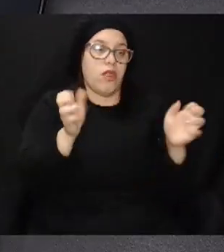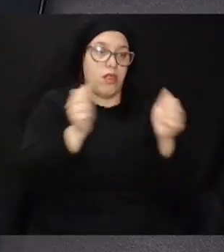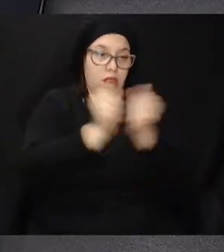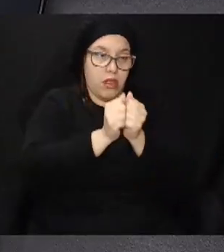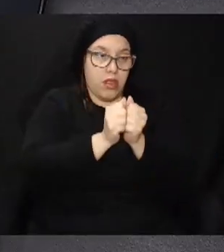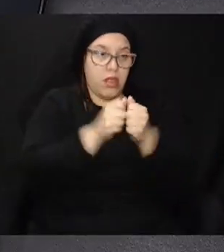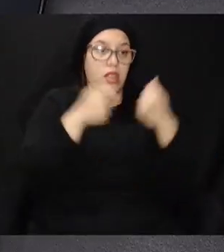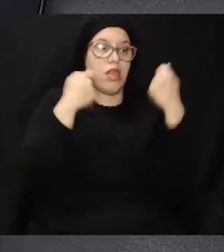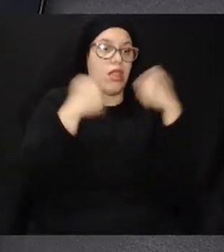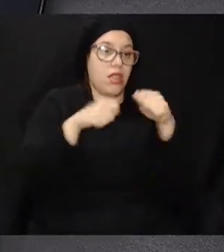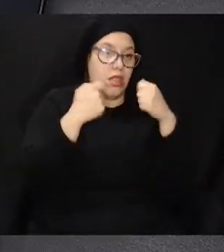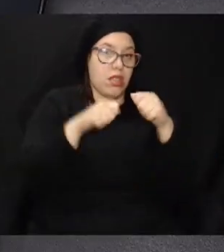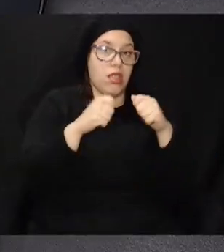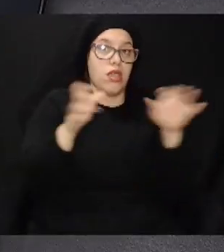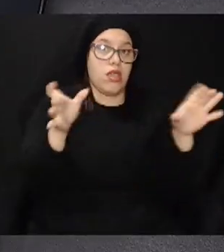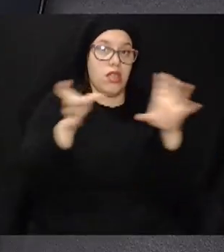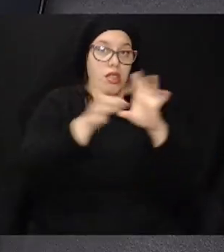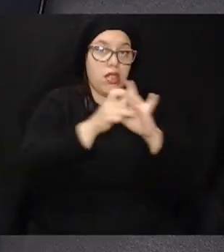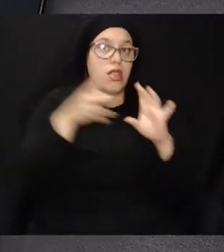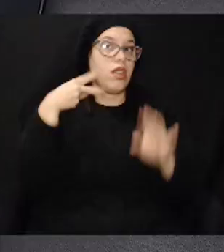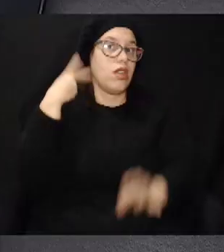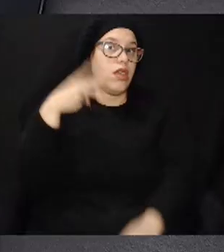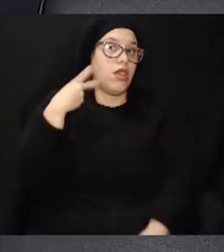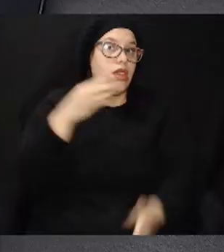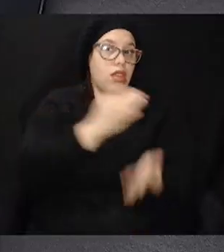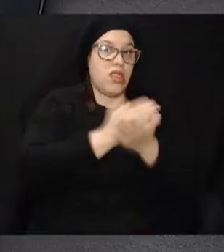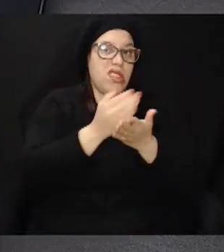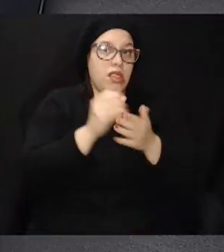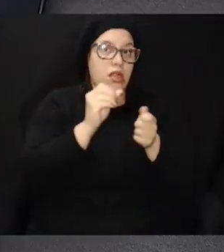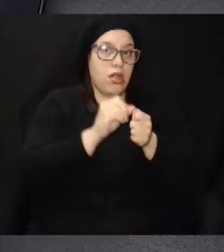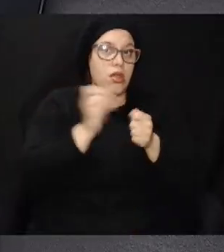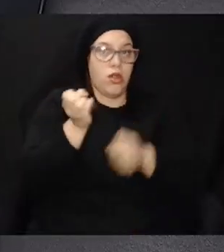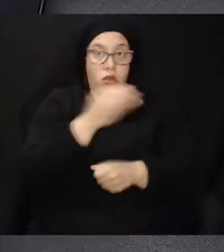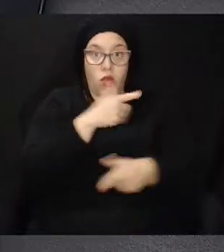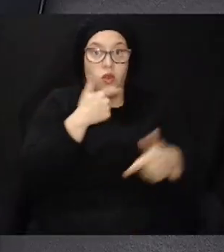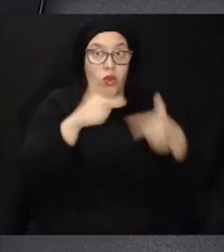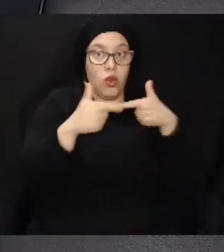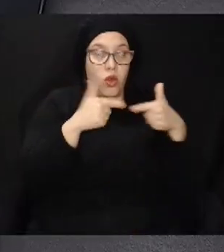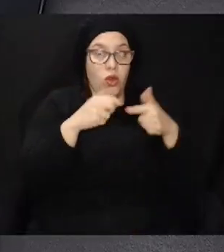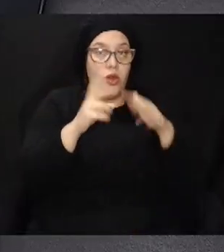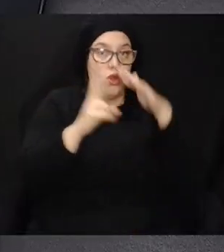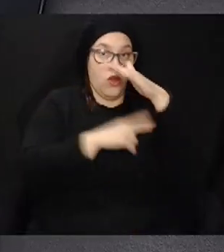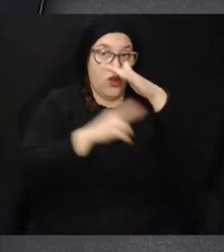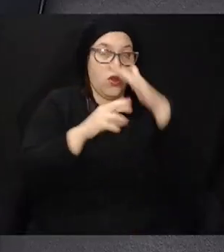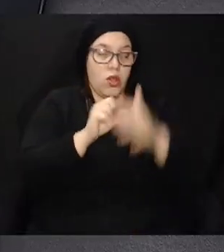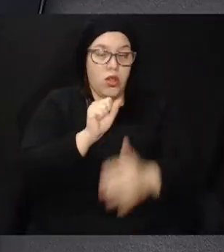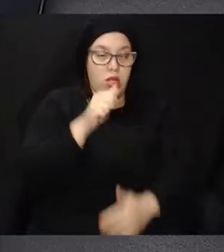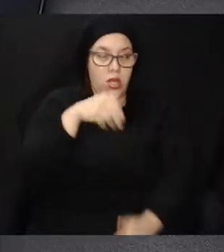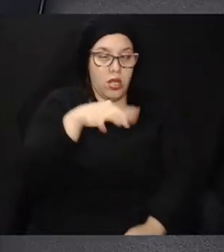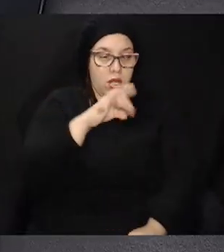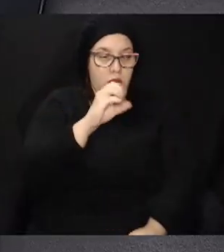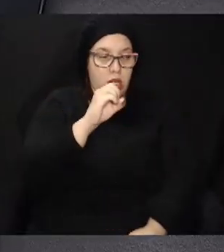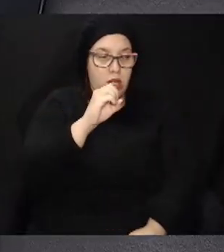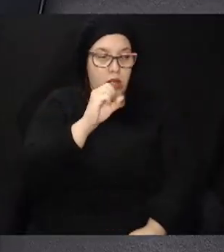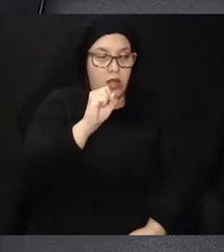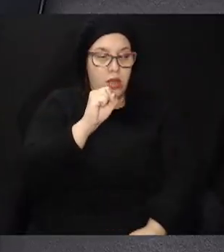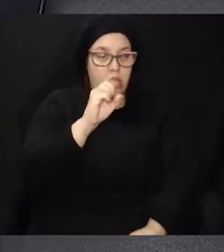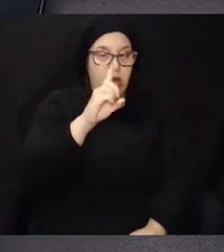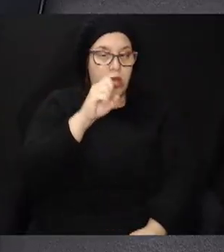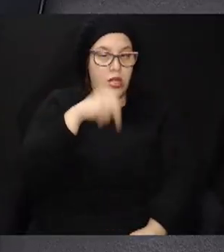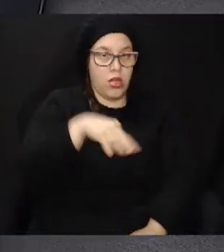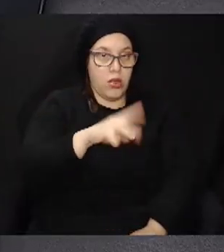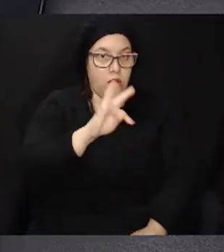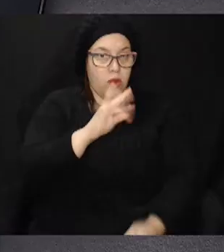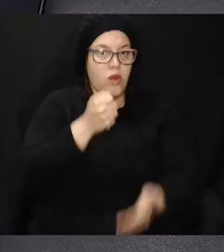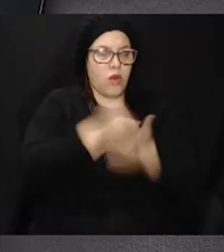necessidade, juntamos os vereadores e começamos a fazer um novo trabalho. A rodovia Santos Dumont, mesma coisa. Estamos batendo, lutando, ela vai,